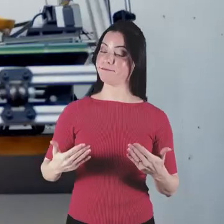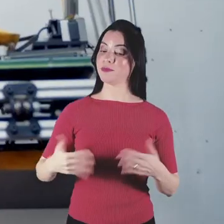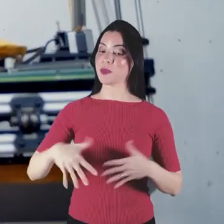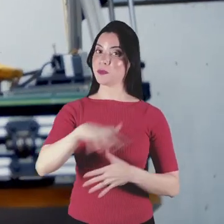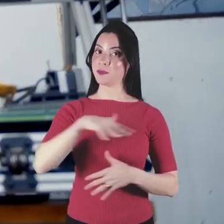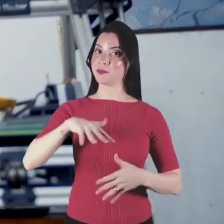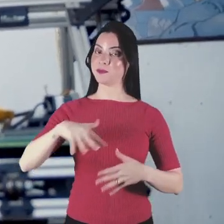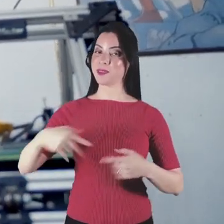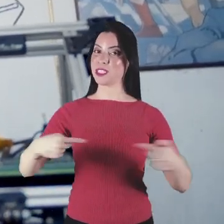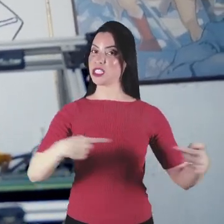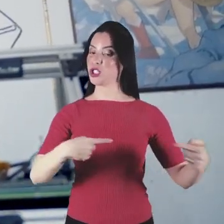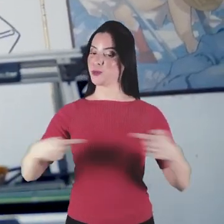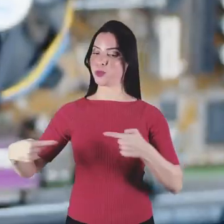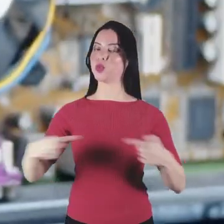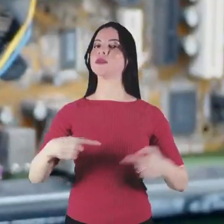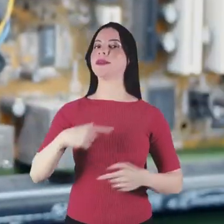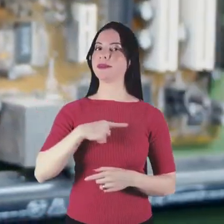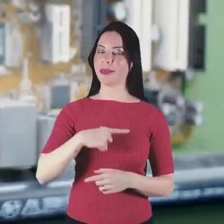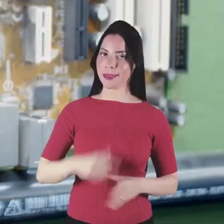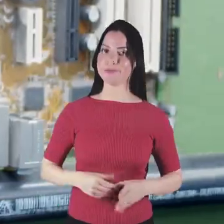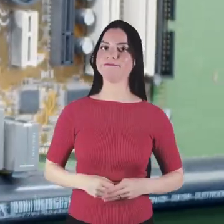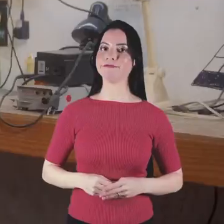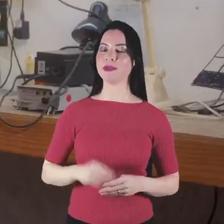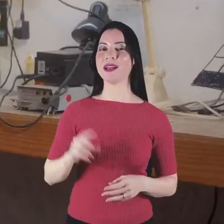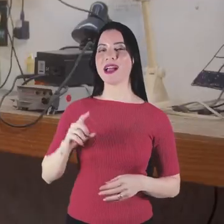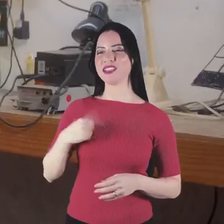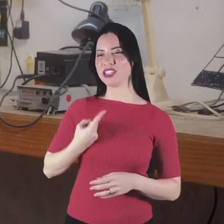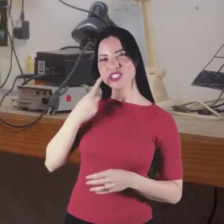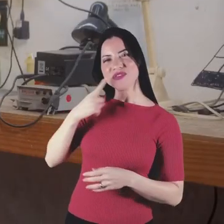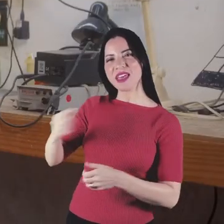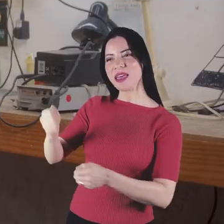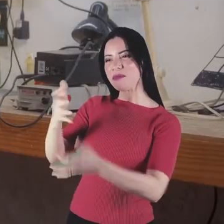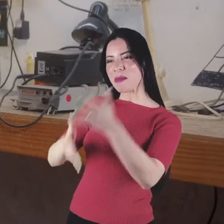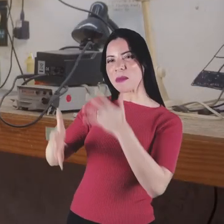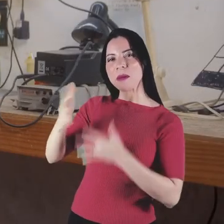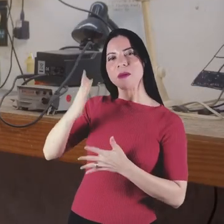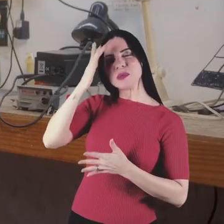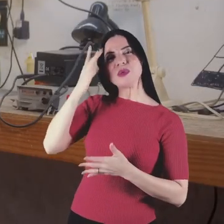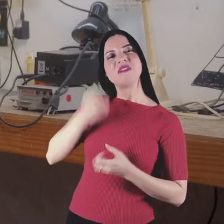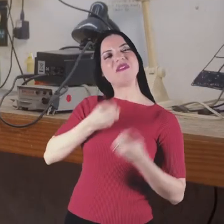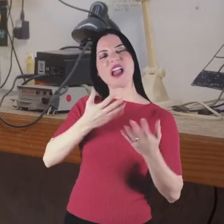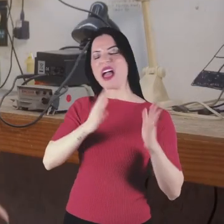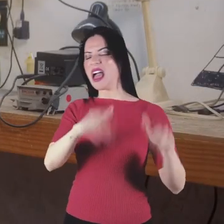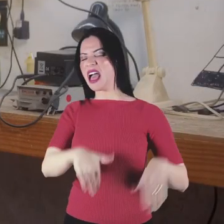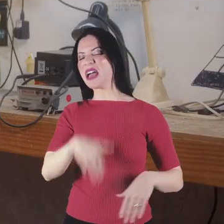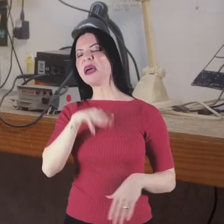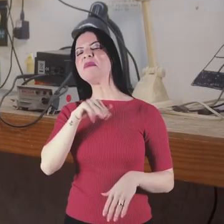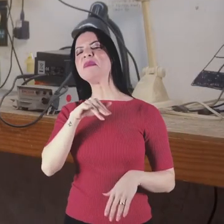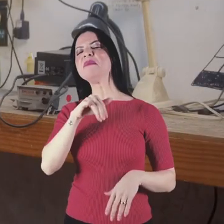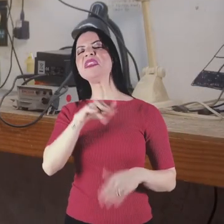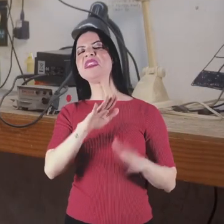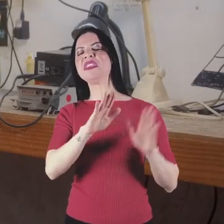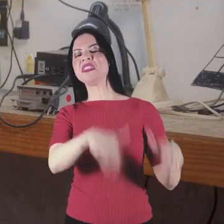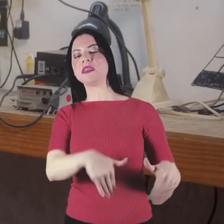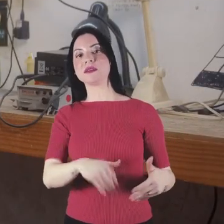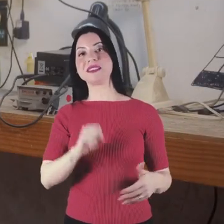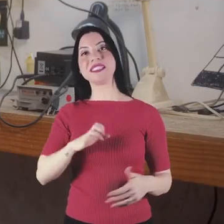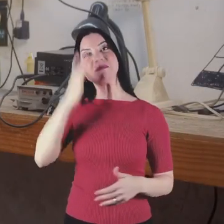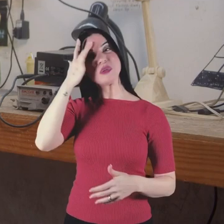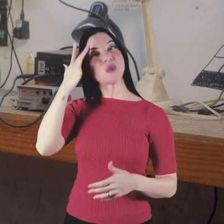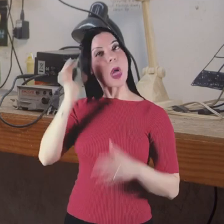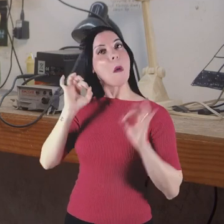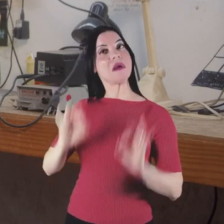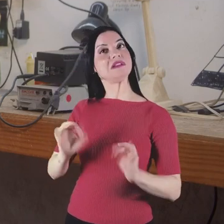Ainda muita disputa desse ambiente, assim, né? A gente ainda ouve alguns depoimentos, tipo, ah, mas eu acho que isso é mimimi, mas se essas